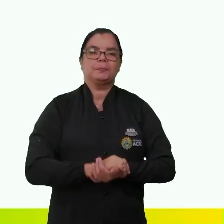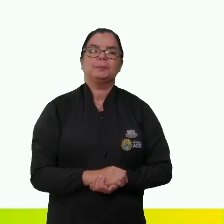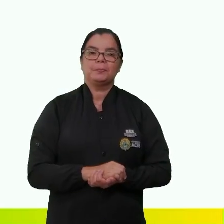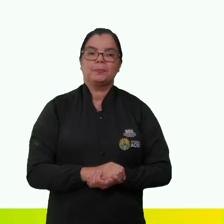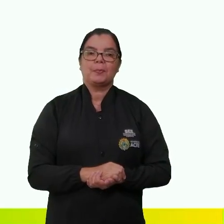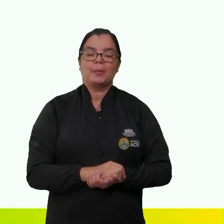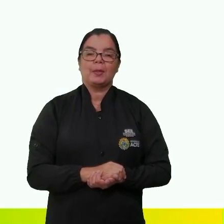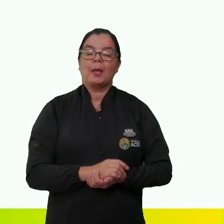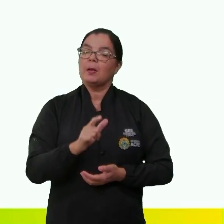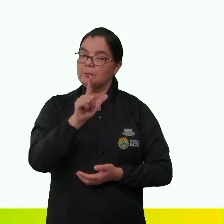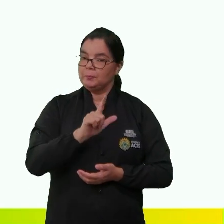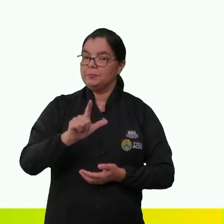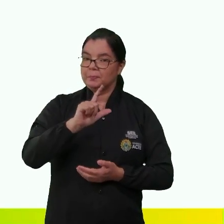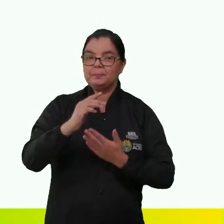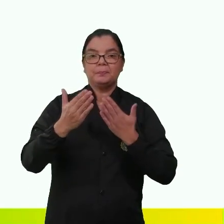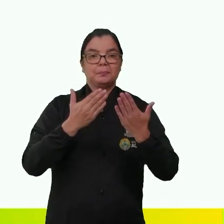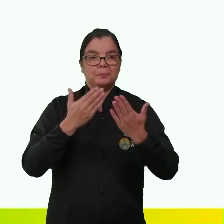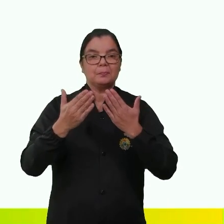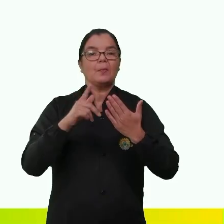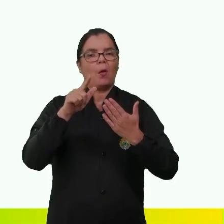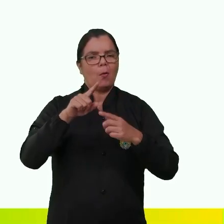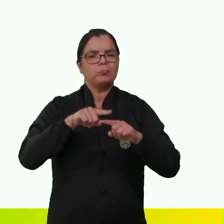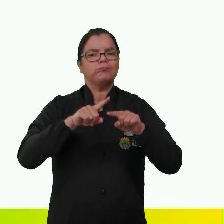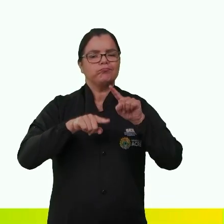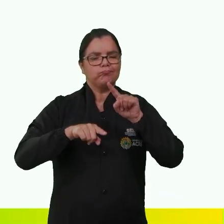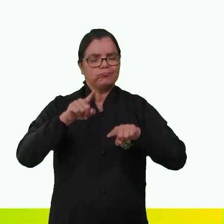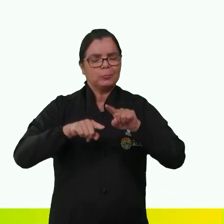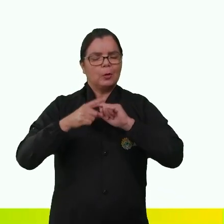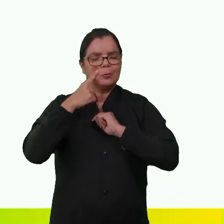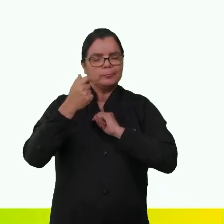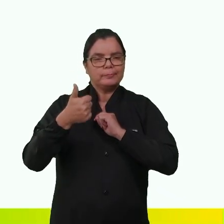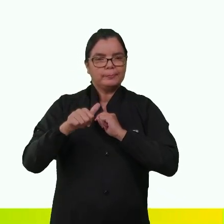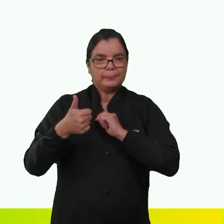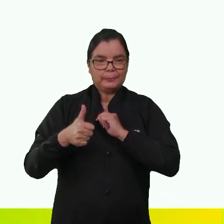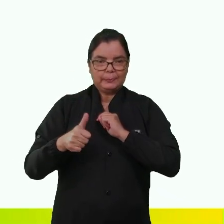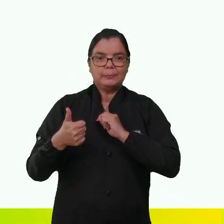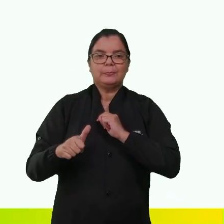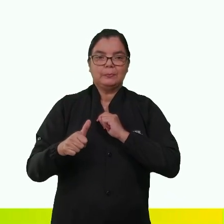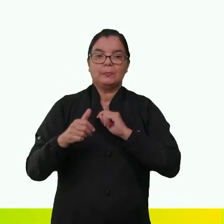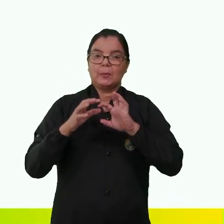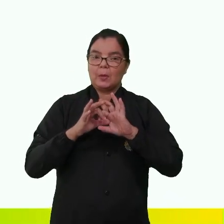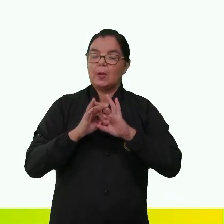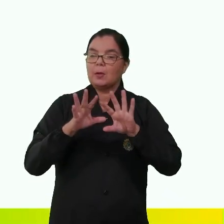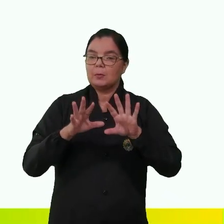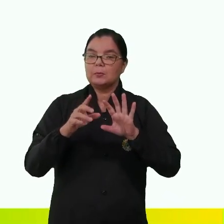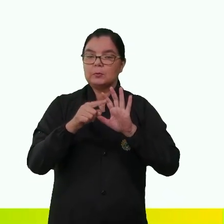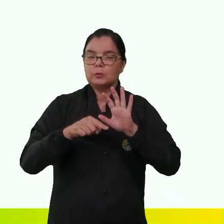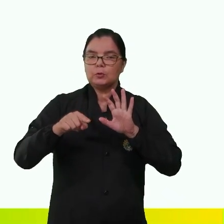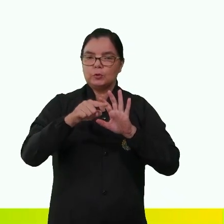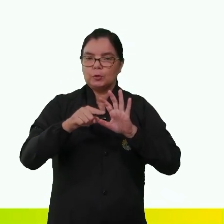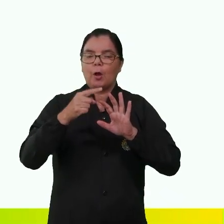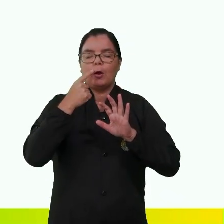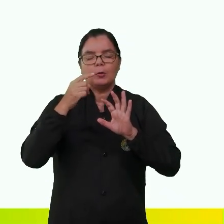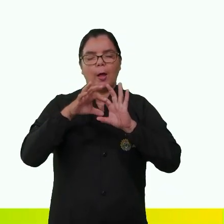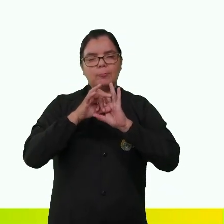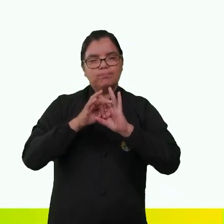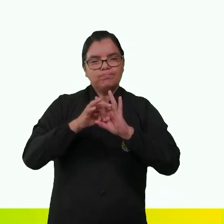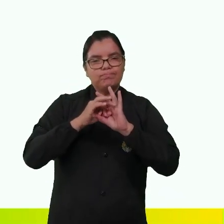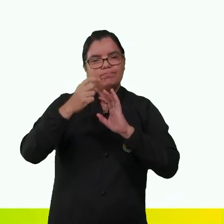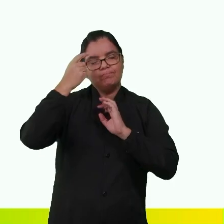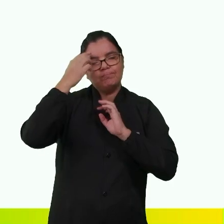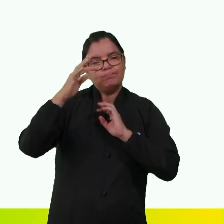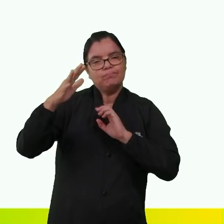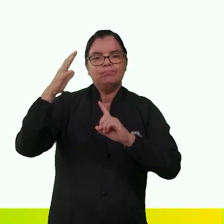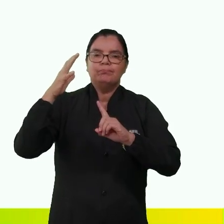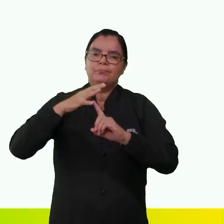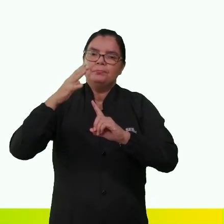tela que a literatura comparada é uma ferramenta de análise. Ela faz com que você estabeleça